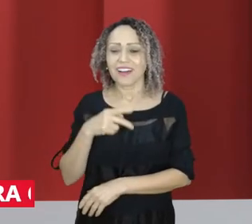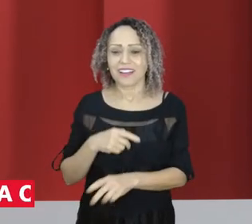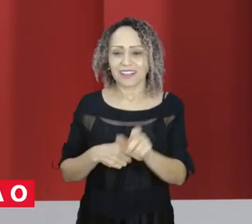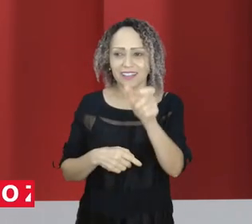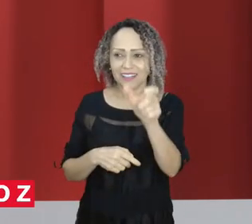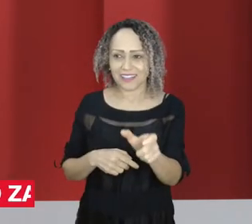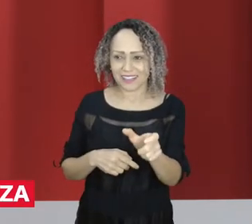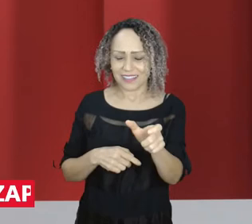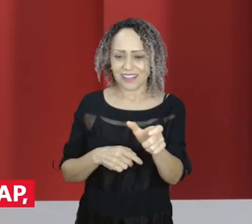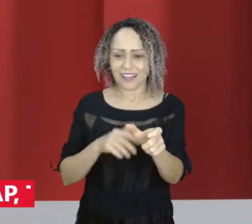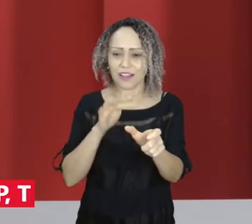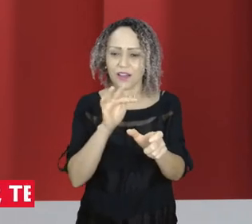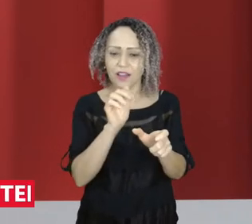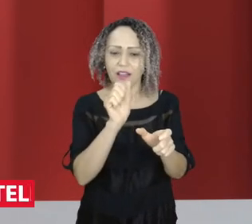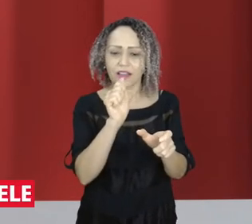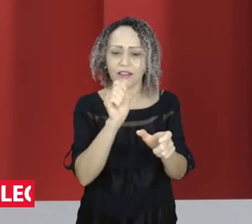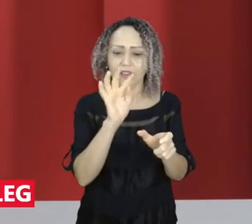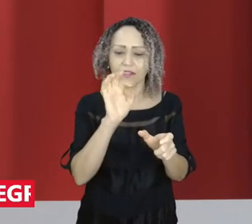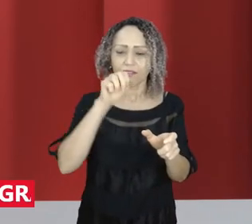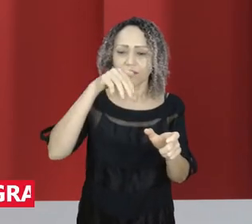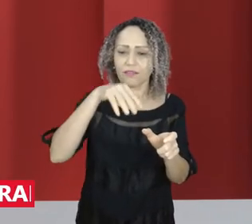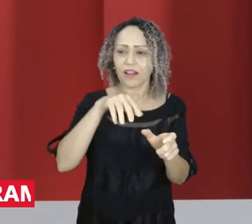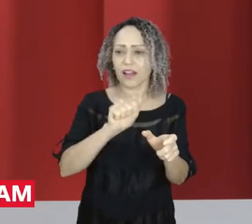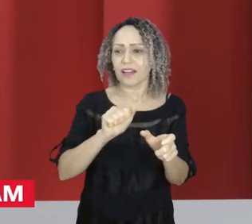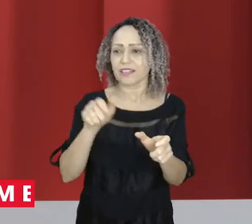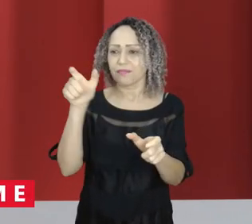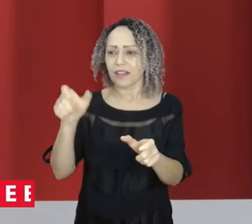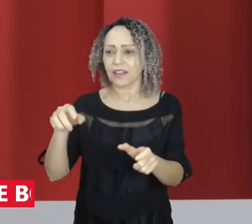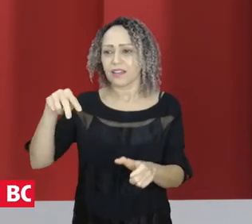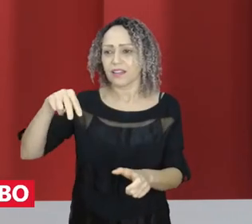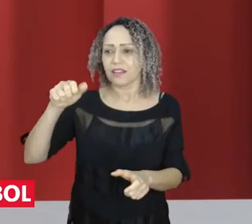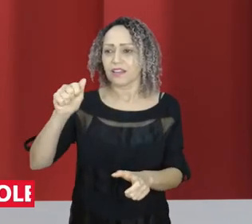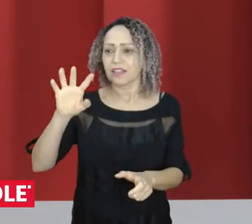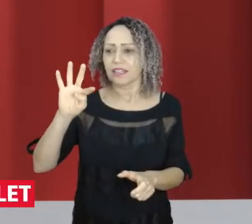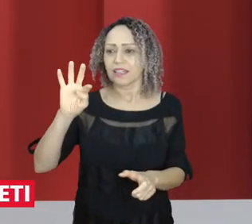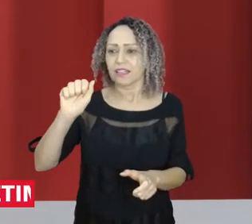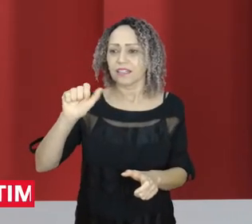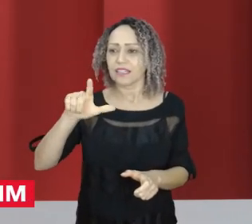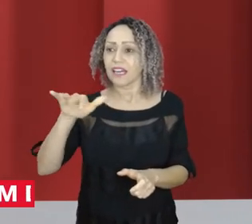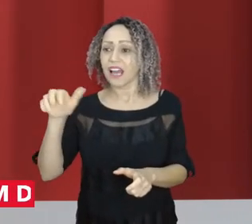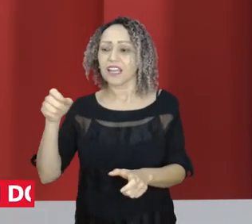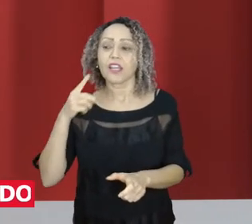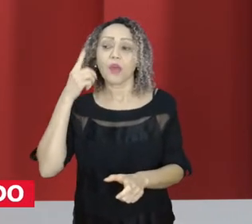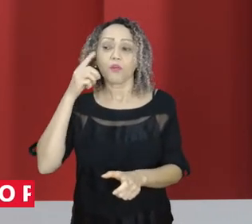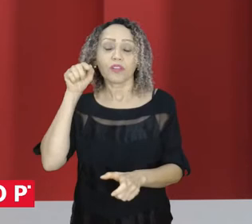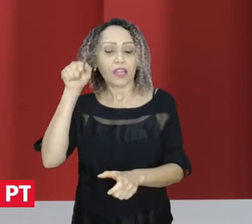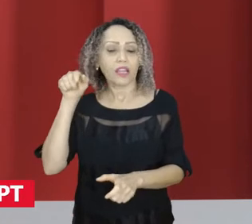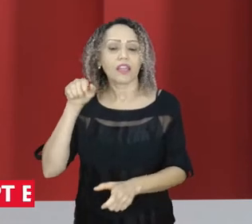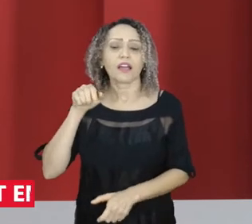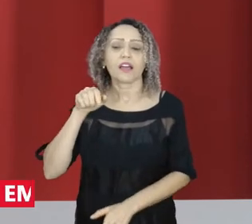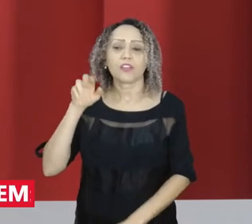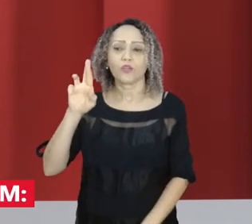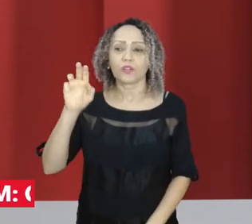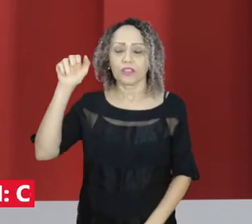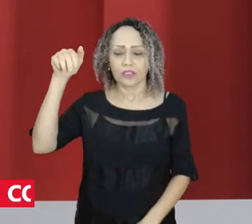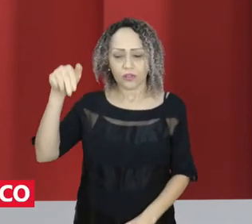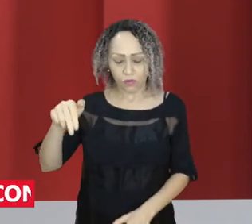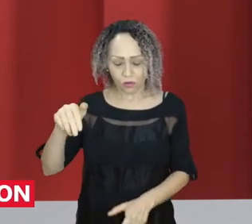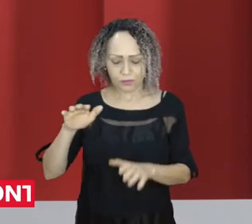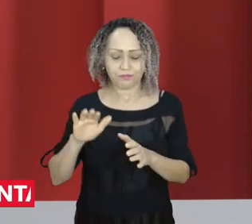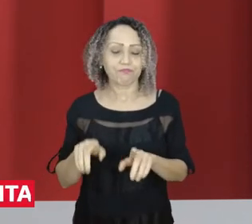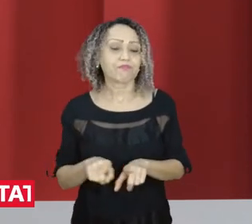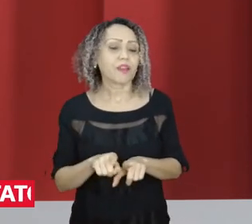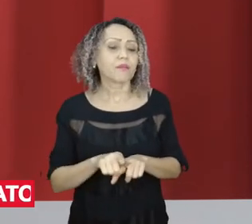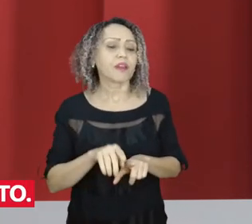Natal em Pipa, povo maravilhoso, amo. A Helena Ferreira comentando aqui a fala do Lula também em Salvador. No seu tempo as crianças